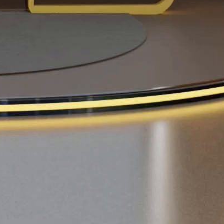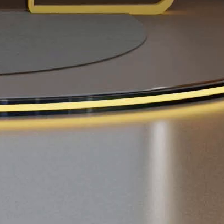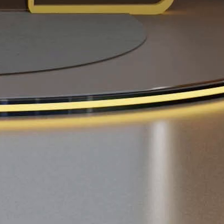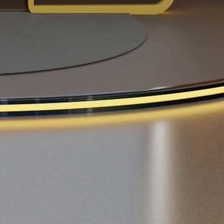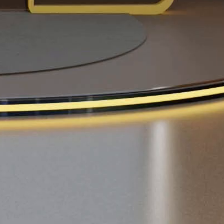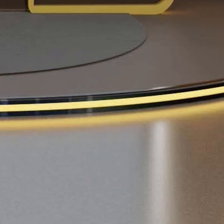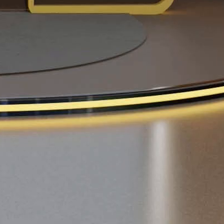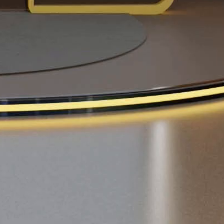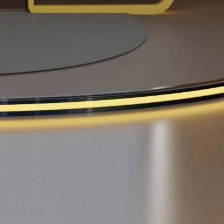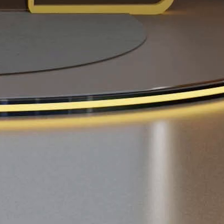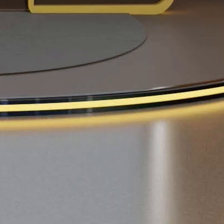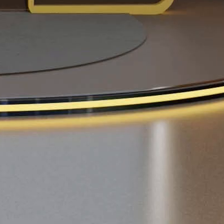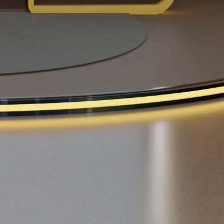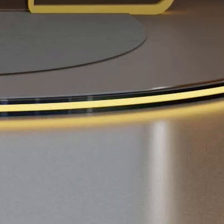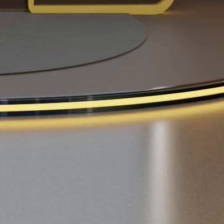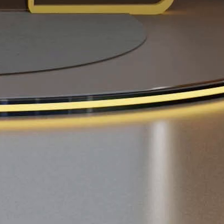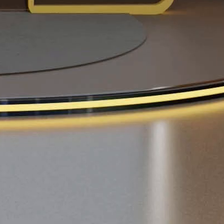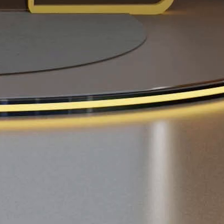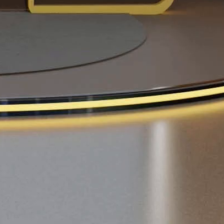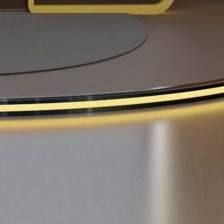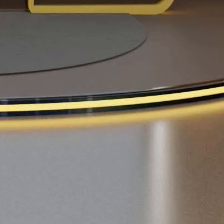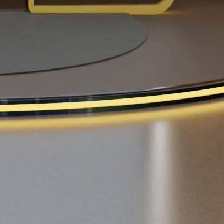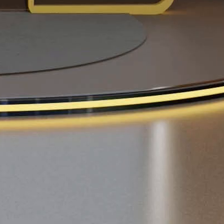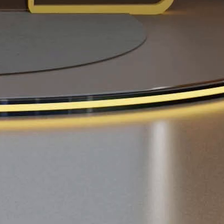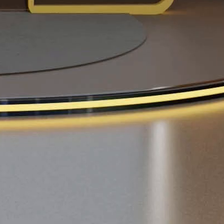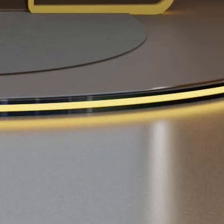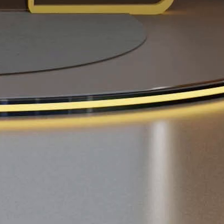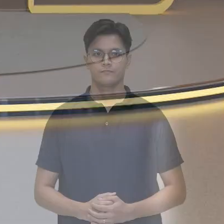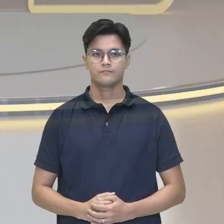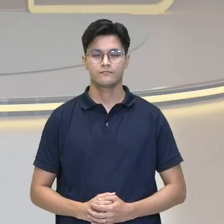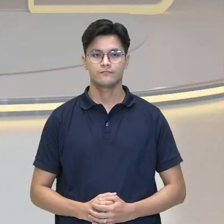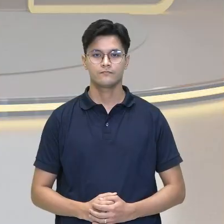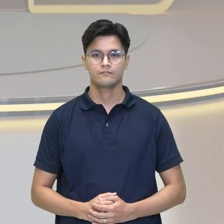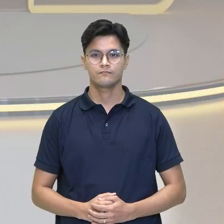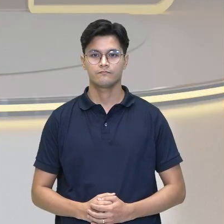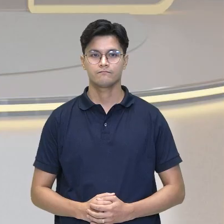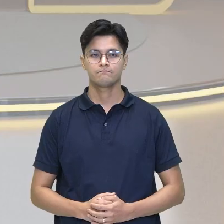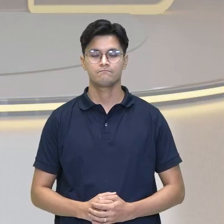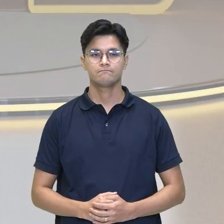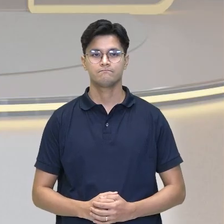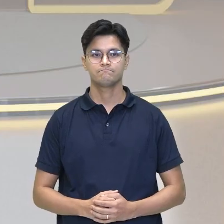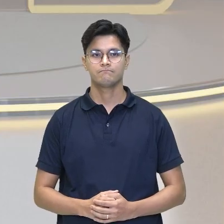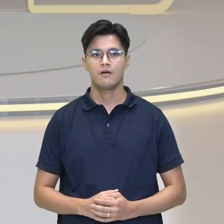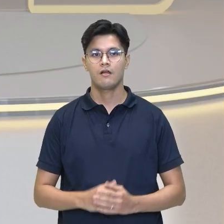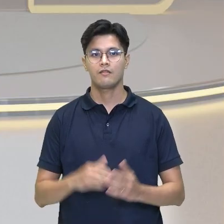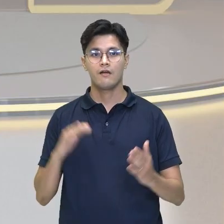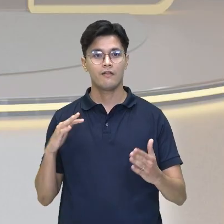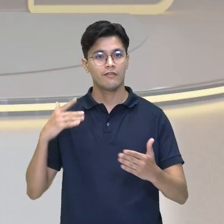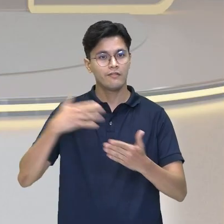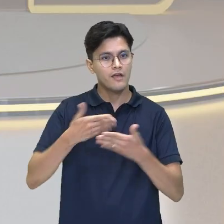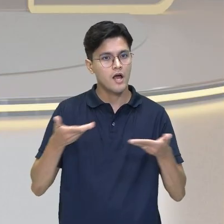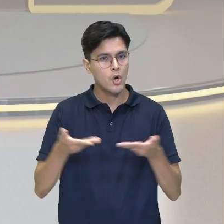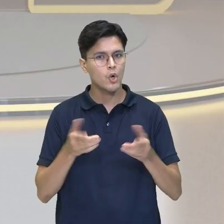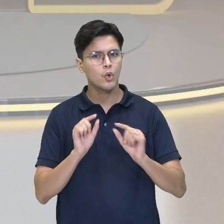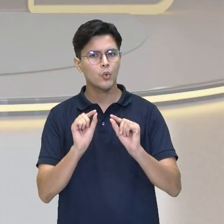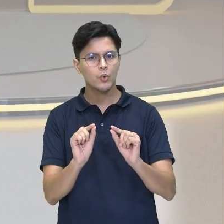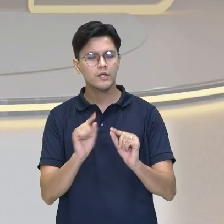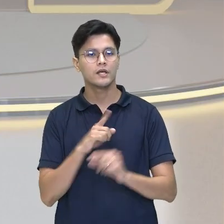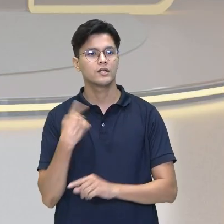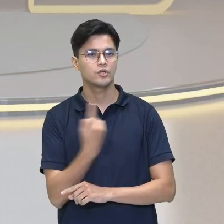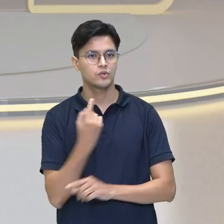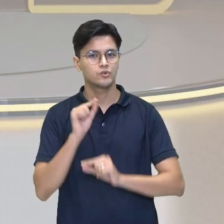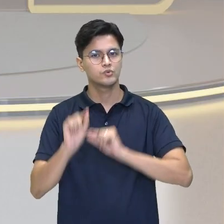parte aí para vocês. A análise da taxa de variação, que o professor Paulo fizemos até agora, nos permite avaliar a eficácia de